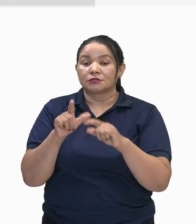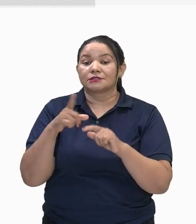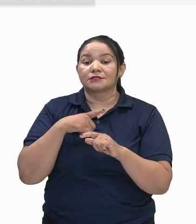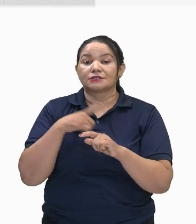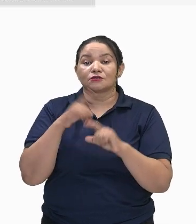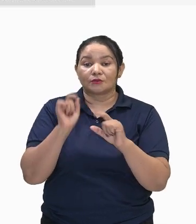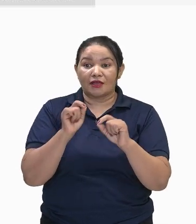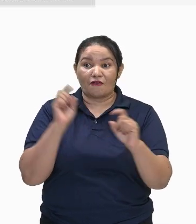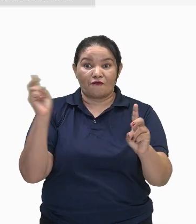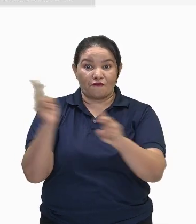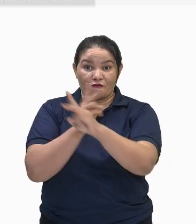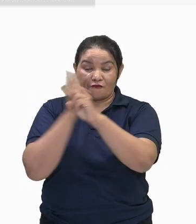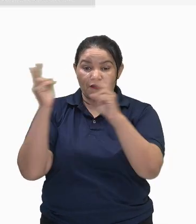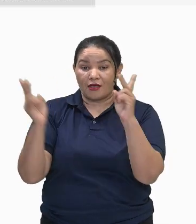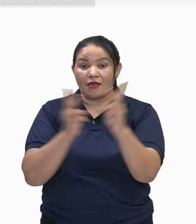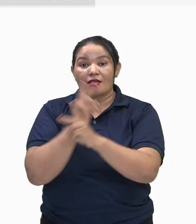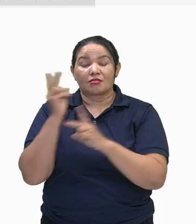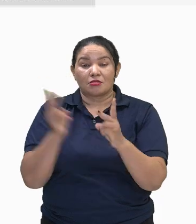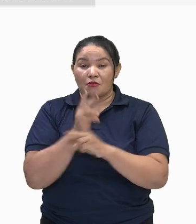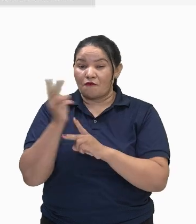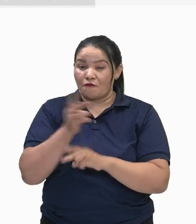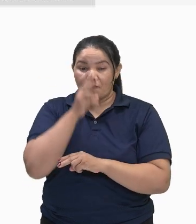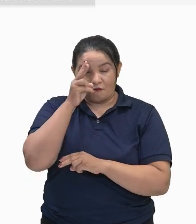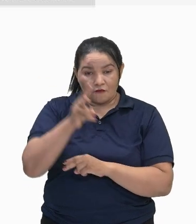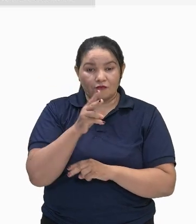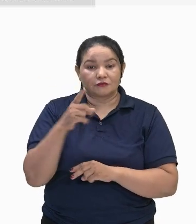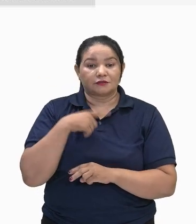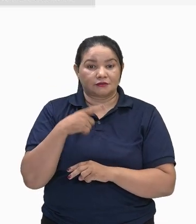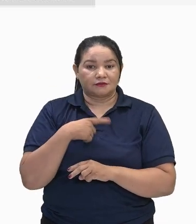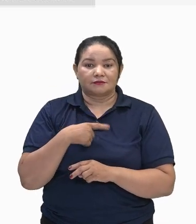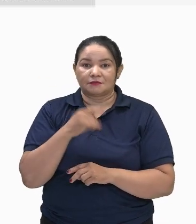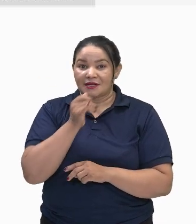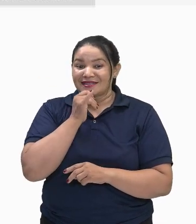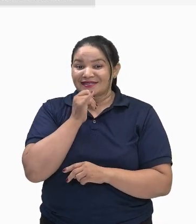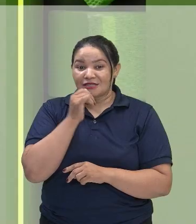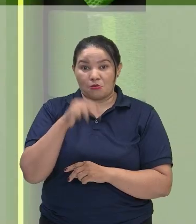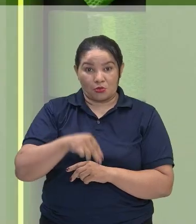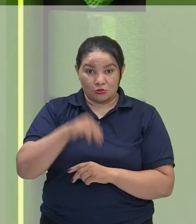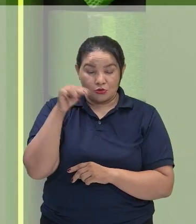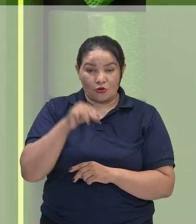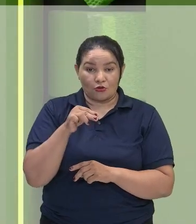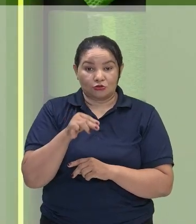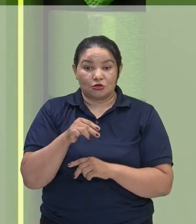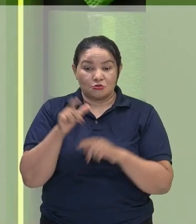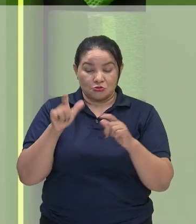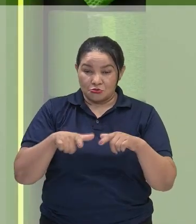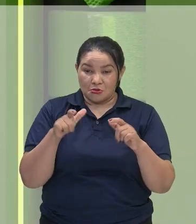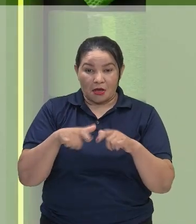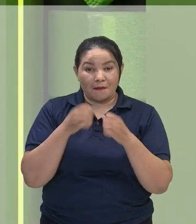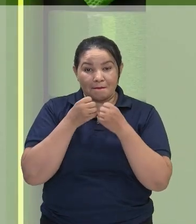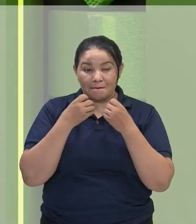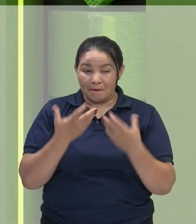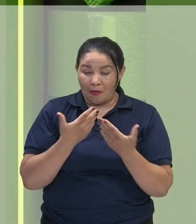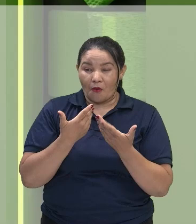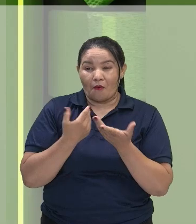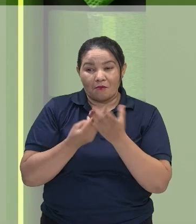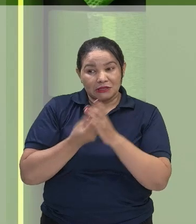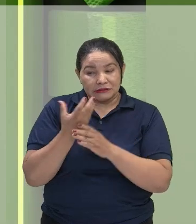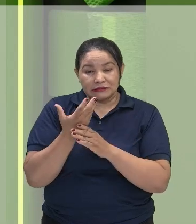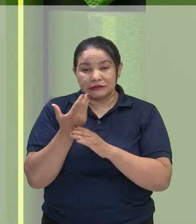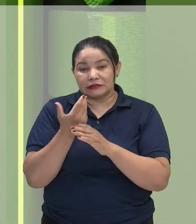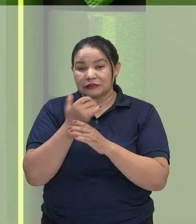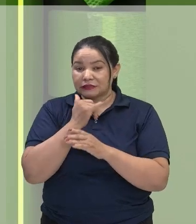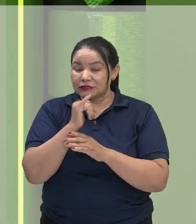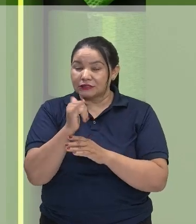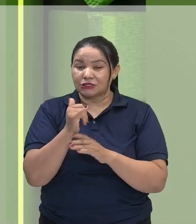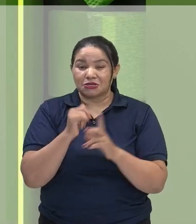em abundância. A região norte, por exemplo, não seria uma região interessante para a gente instalar usinas eólicas,